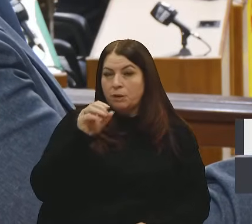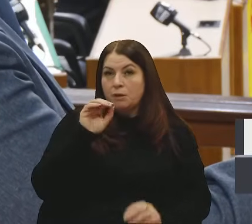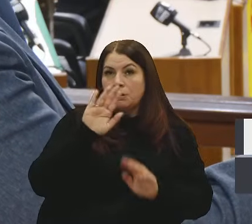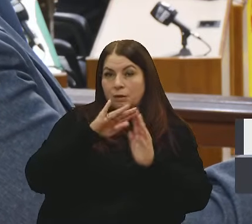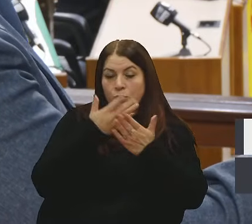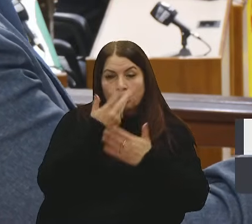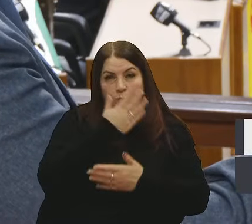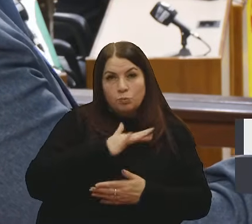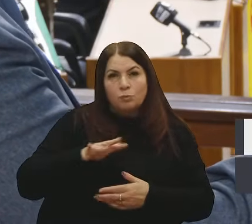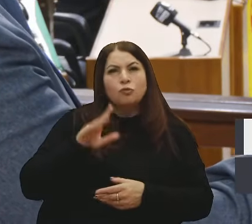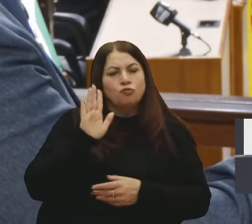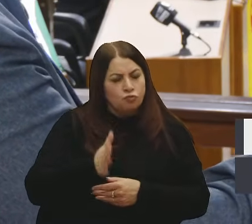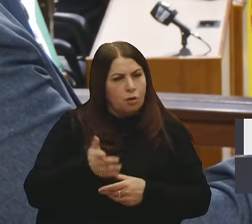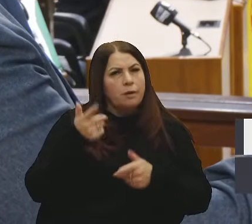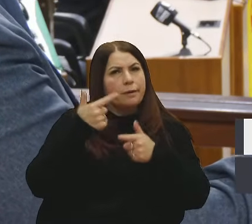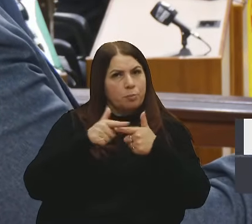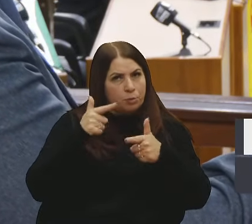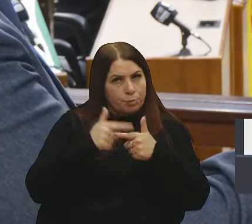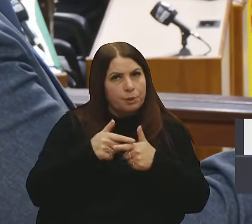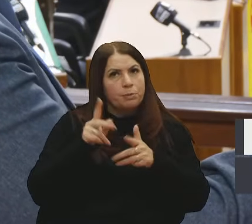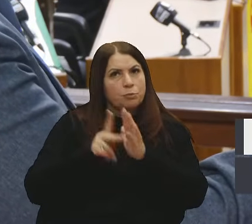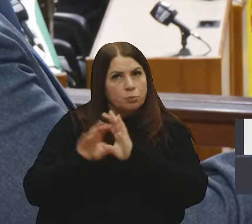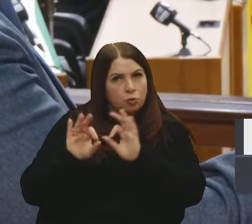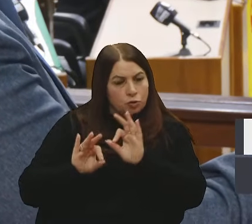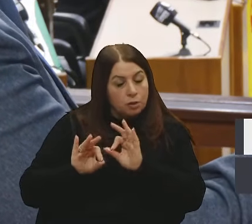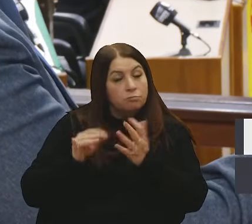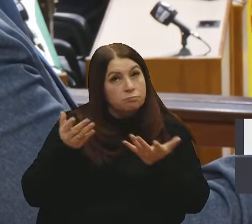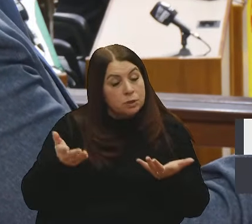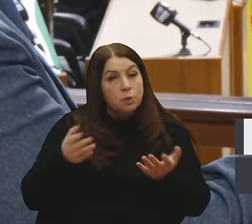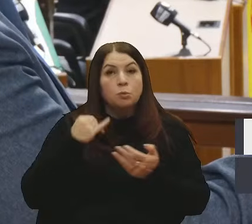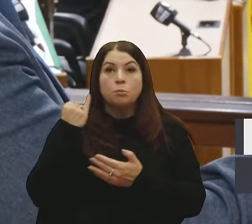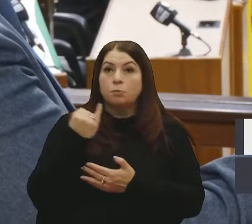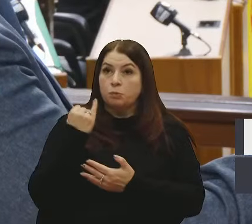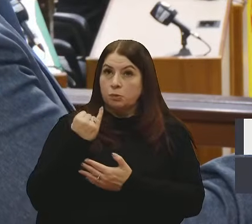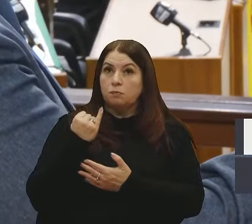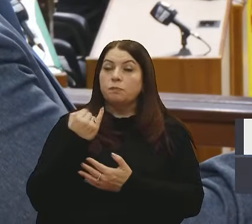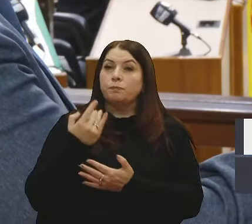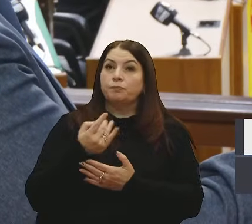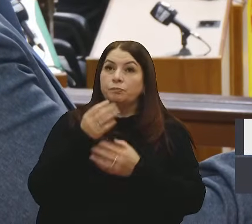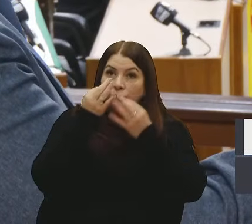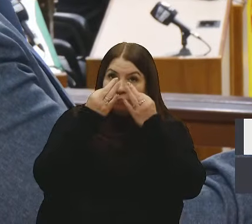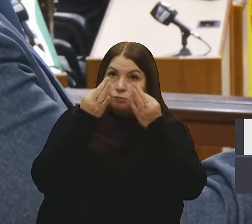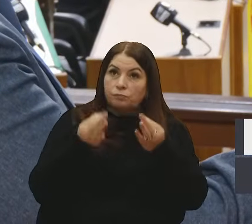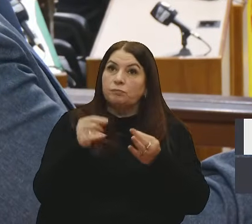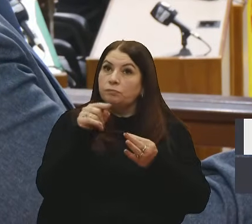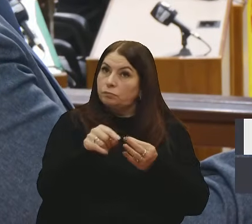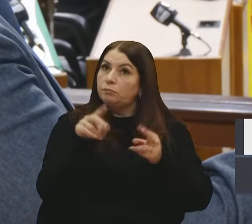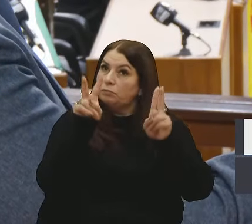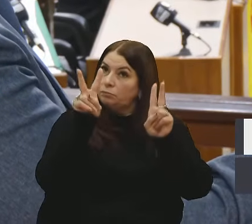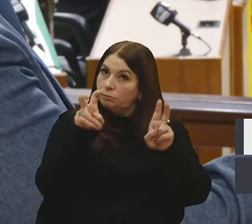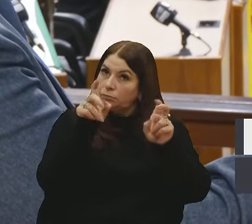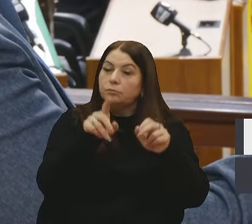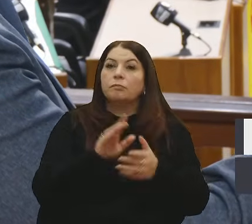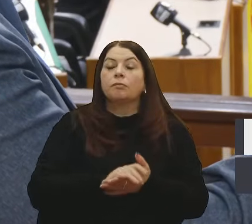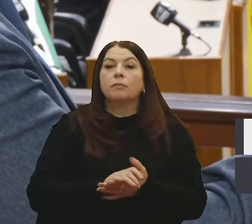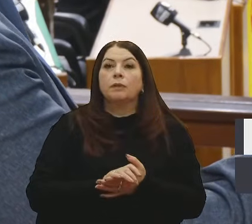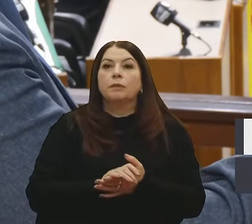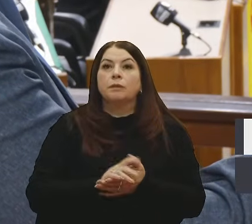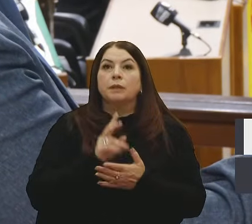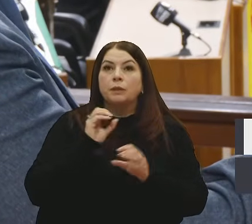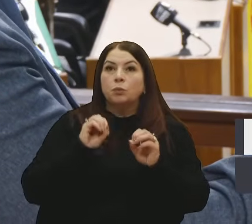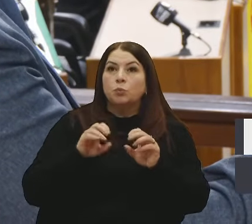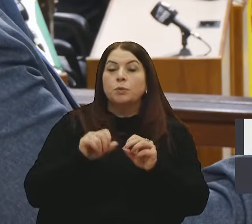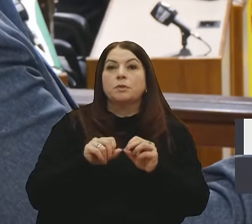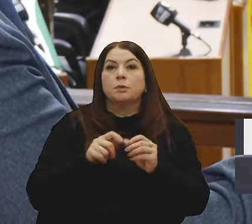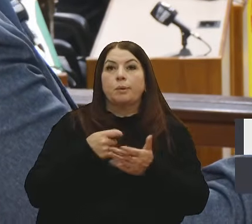apresentou problemas no seu projeto. Então, é importante a atenção nesse tema, considerando que educação